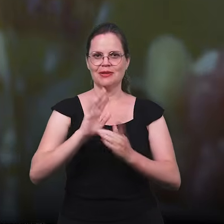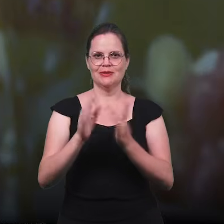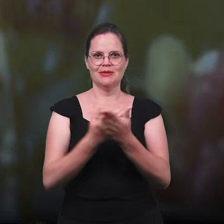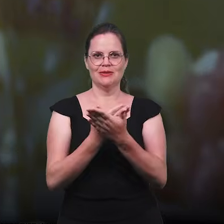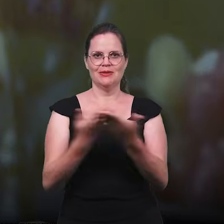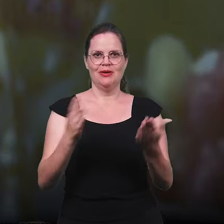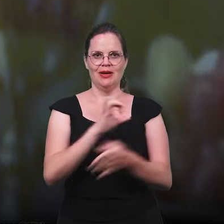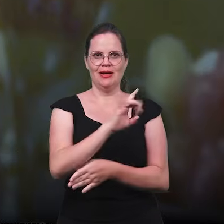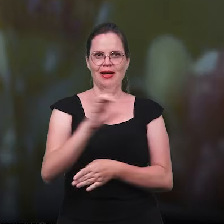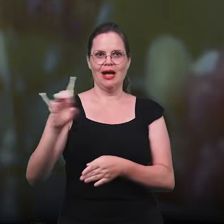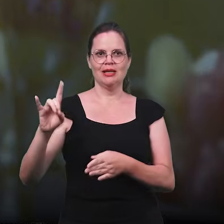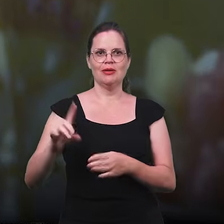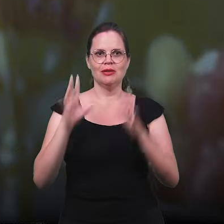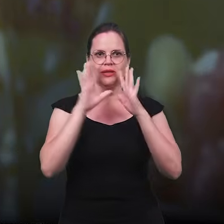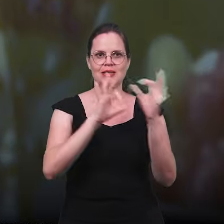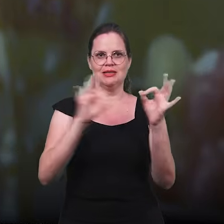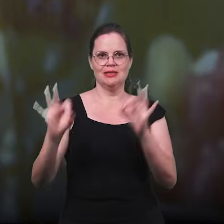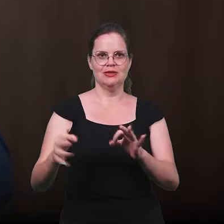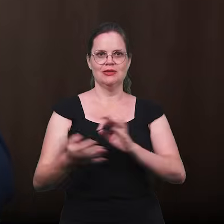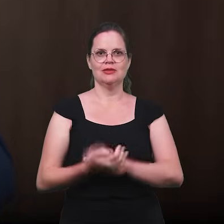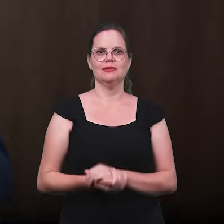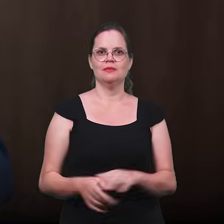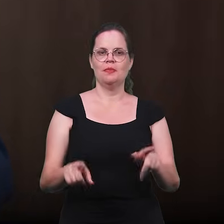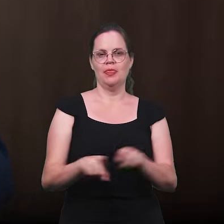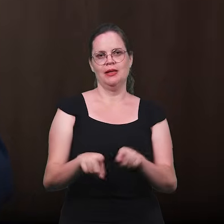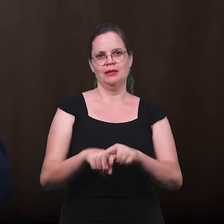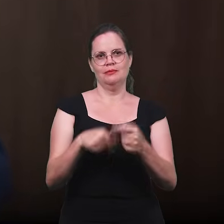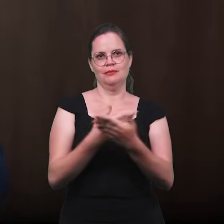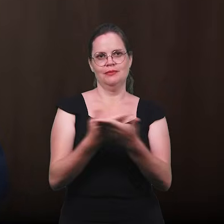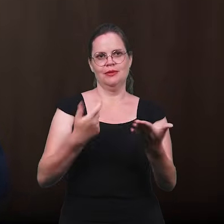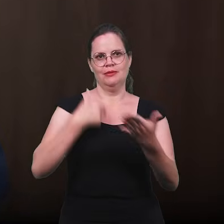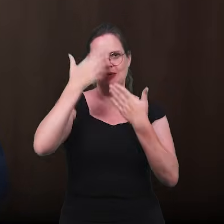nos prestigiado nesse programa. E agradecemos